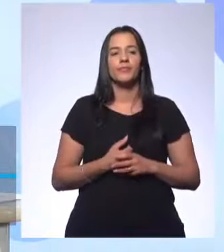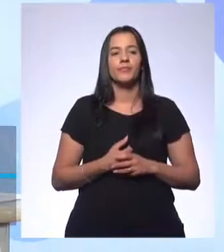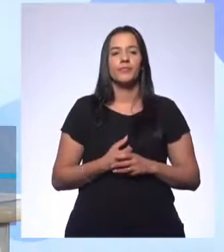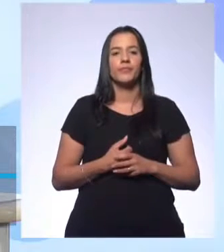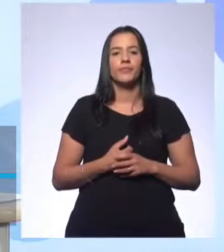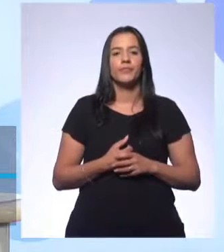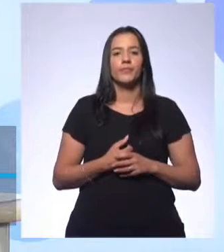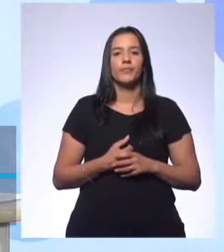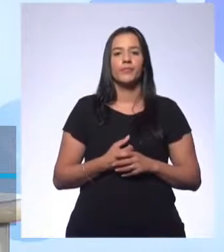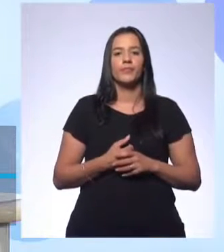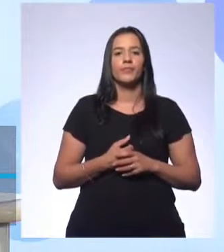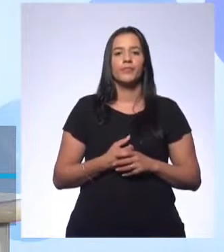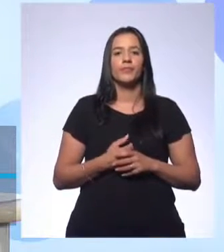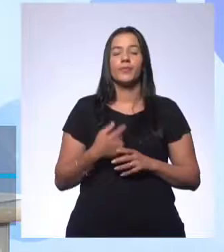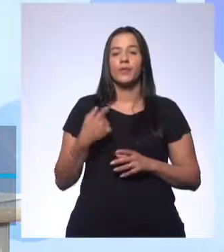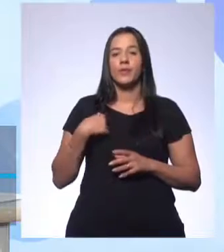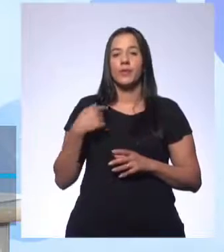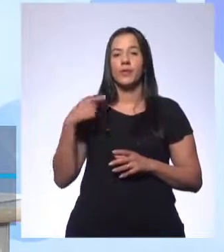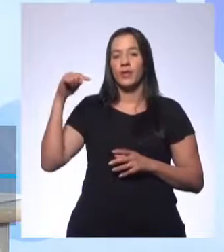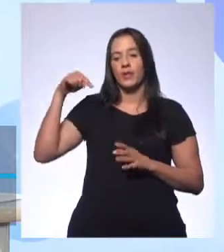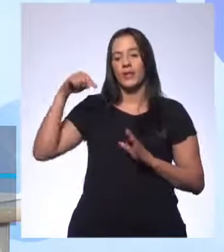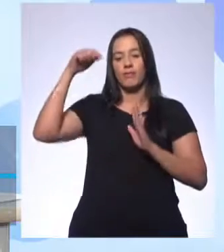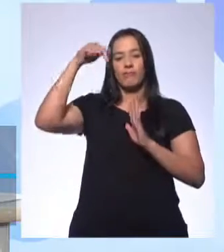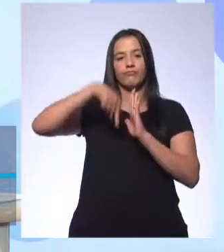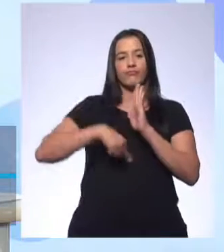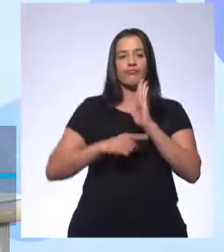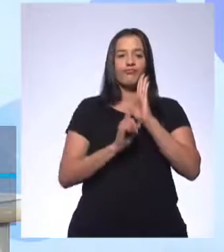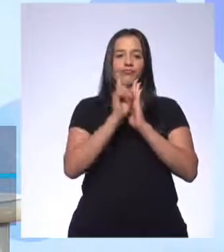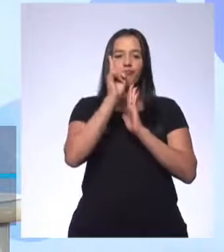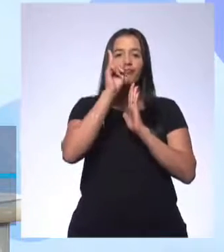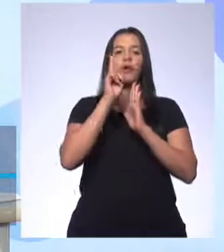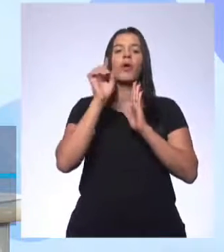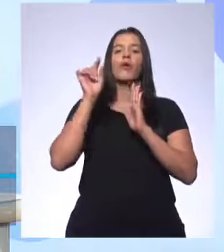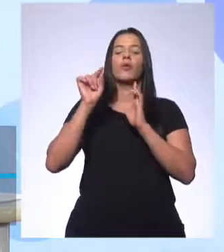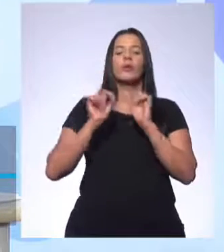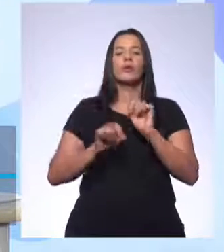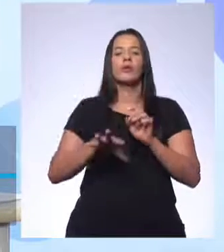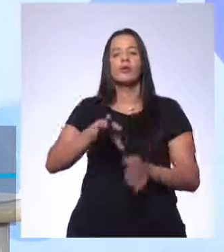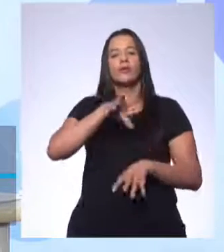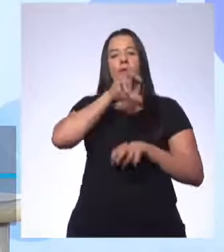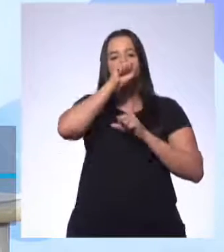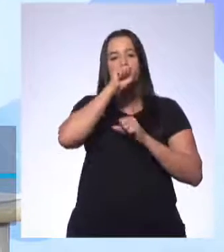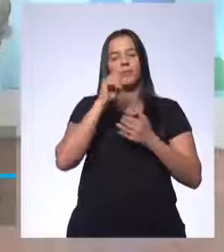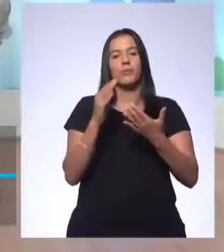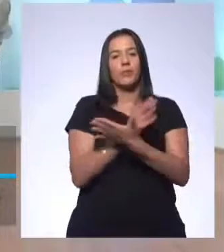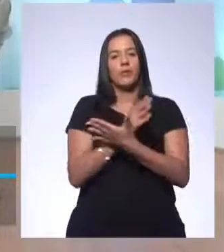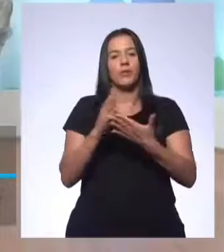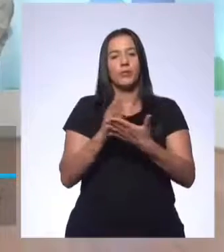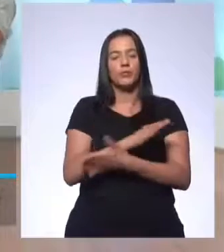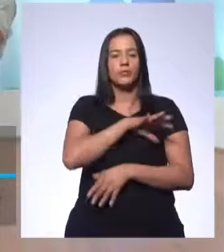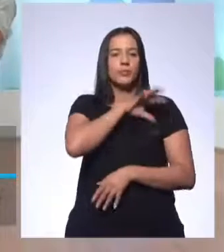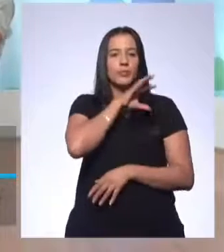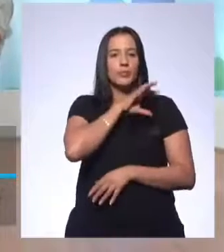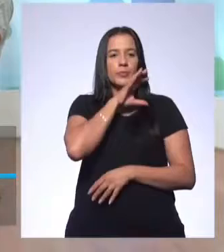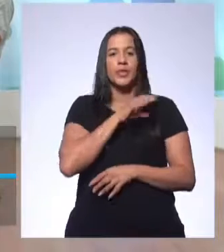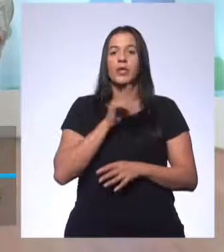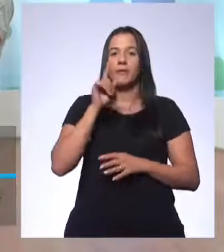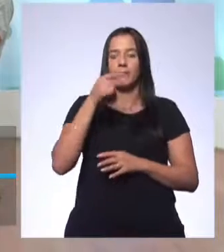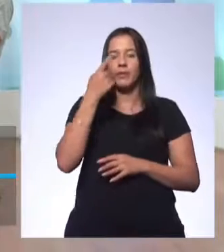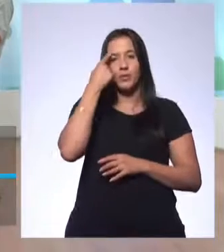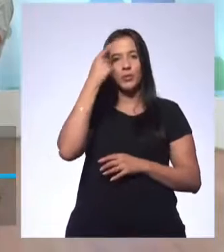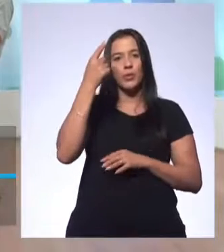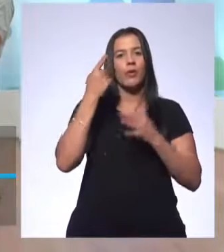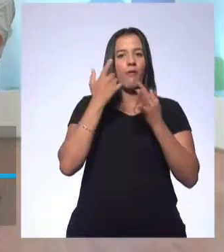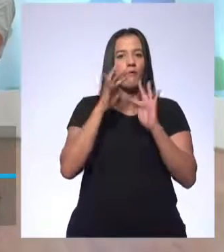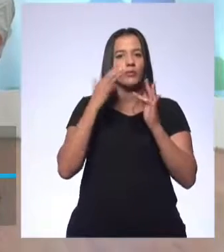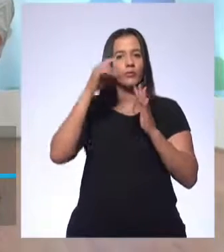Poxa vida, eu tinha pego aqui energia para alguns seres vivos. Na verdade, eu acho que ele pensou nessa questão da fotossíntese. Sim, com certeza. E eu até iria